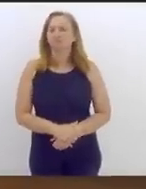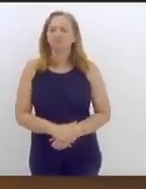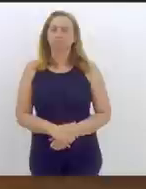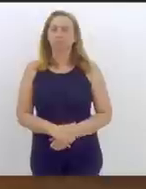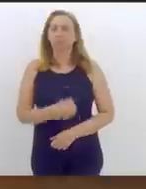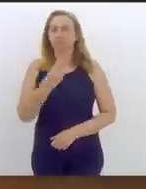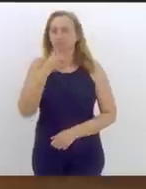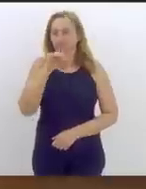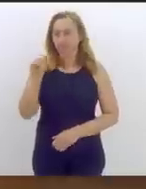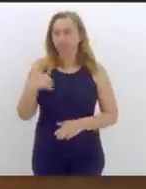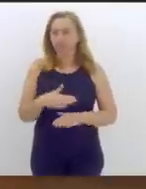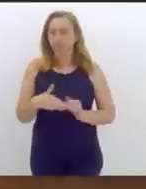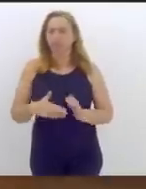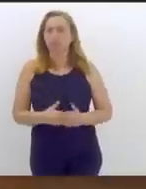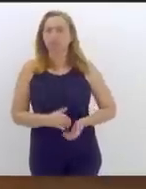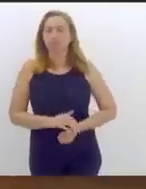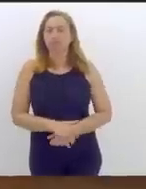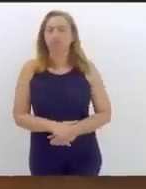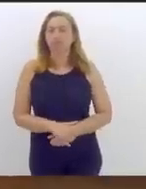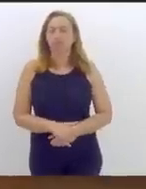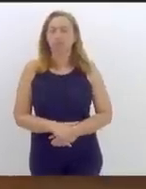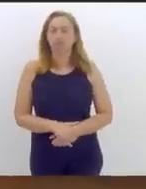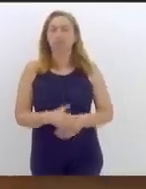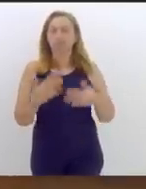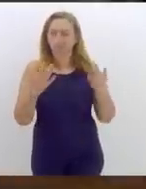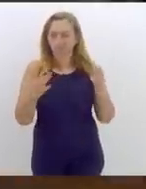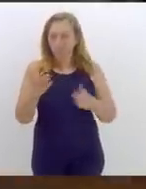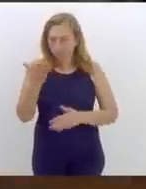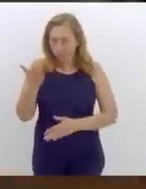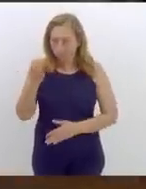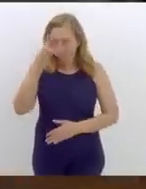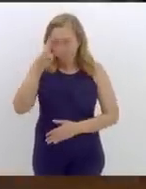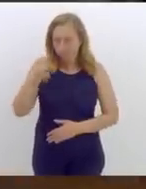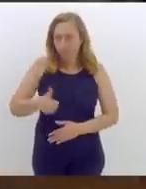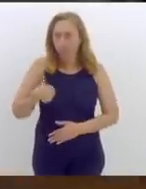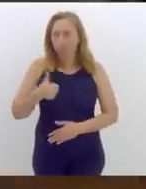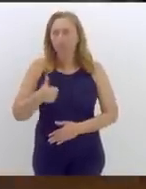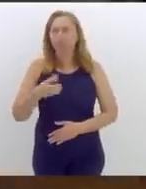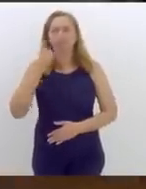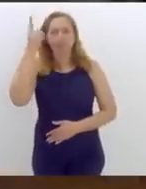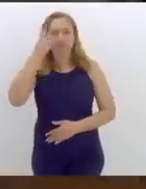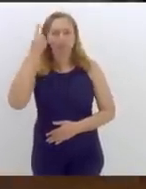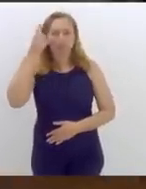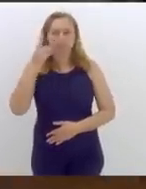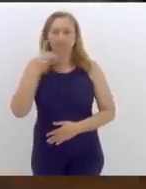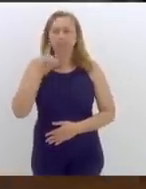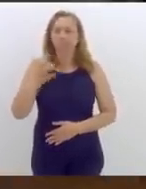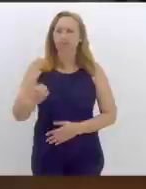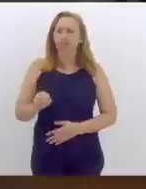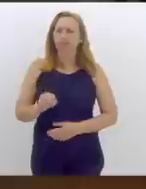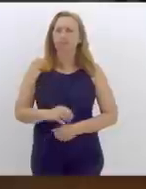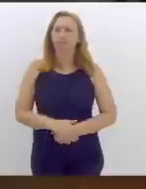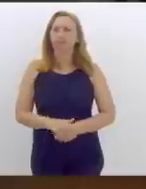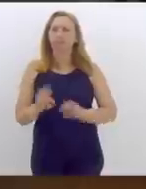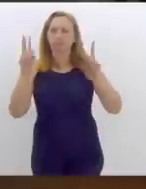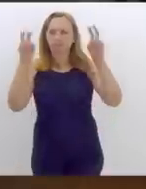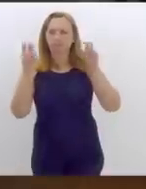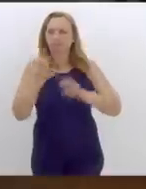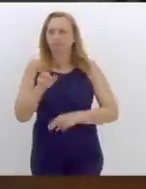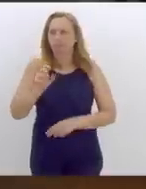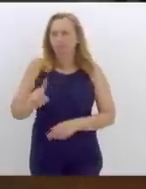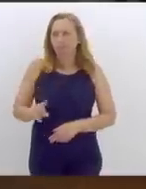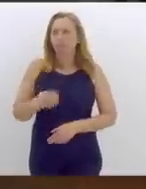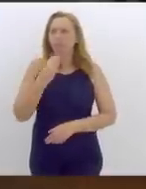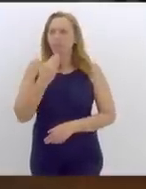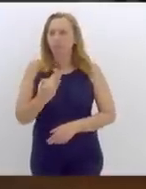Bom dia a todos cumprimentar o senhor primeiramente cumprimentar o deputado Márcio quanto esse assunto do Rais eu vou